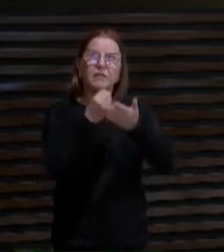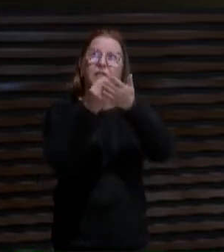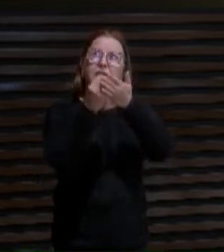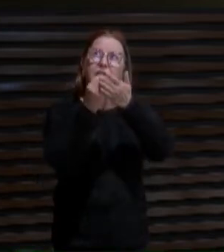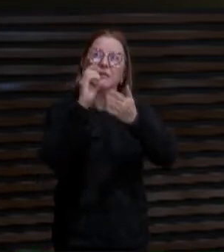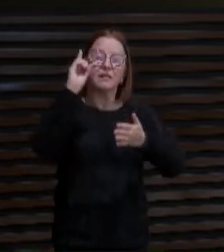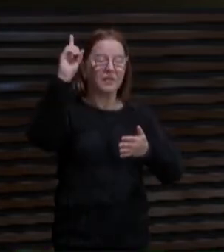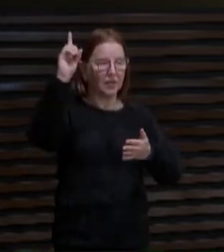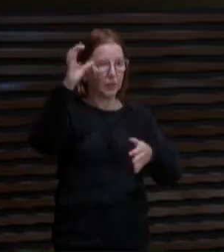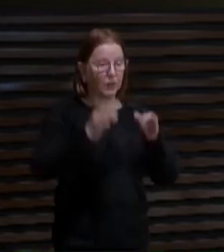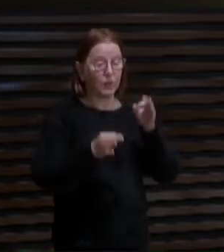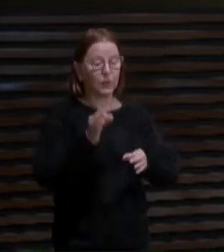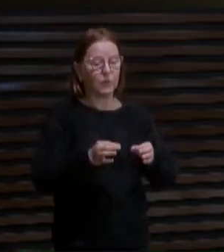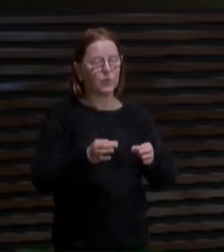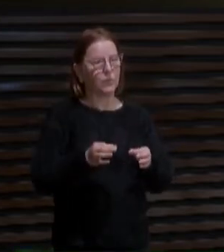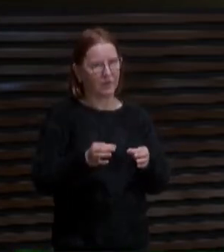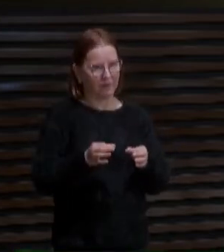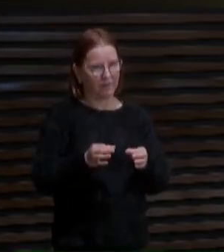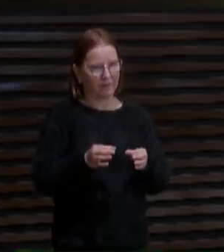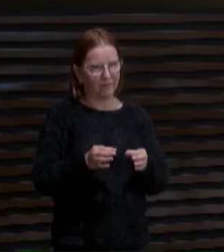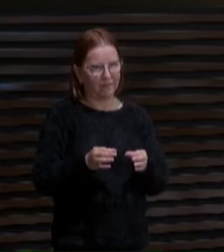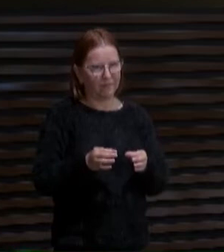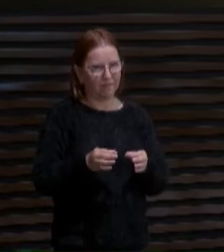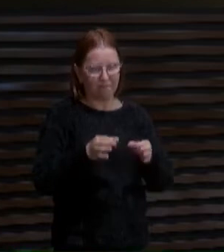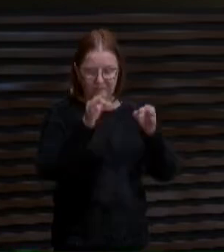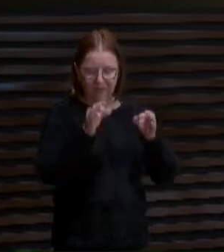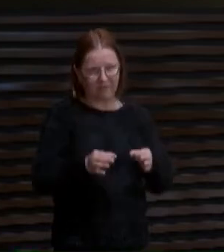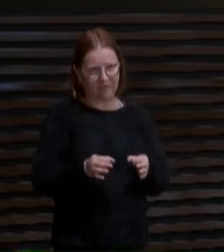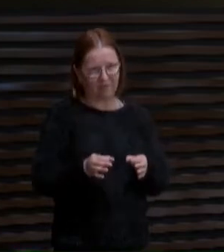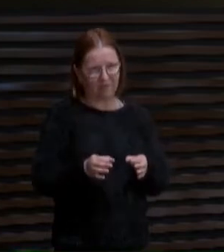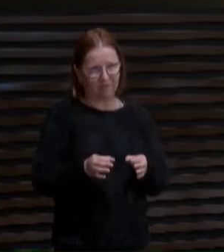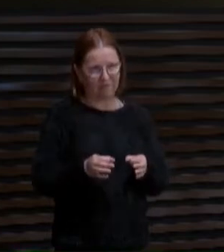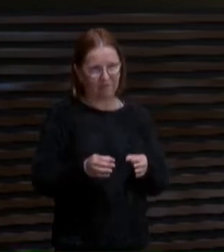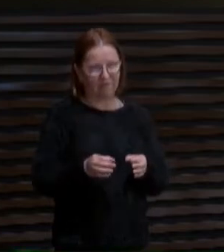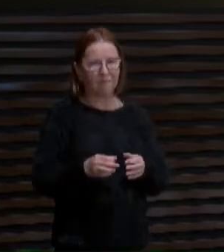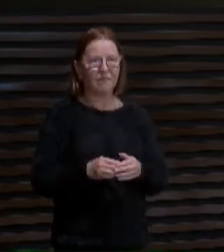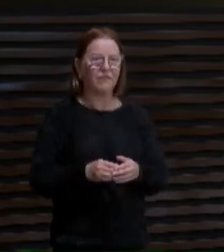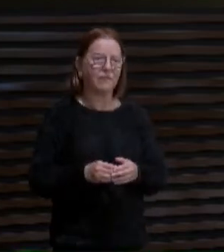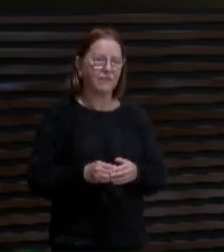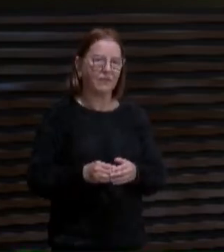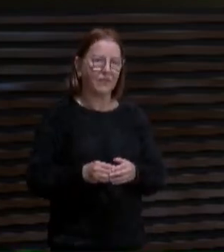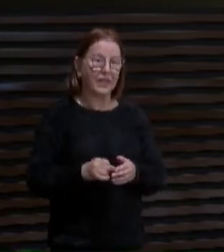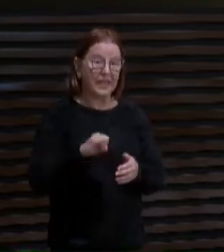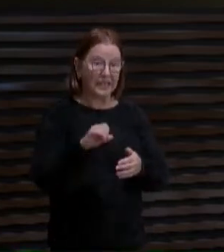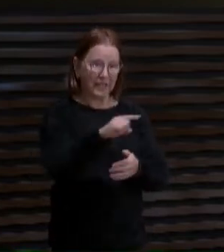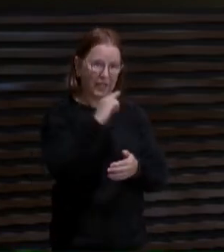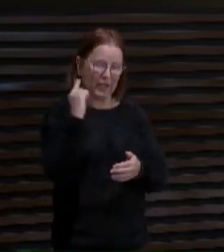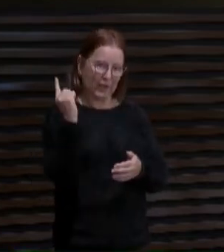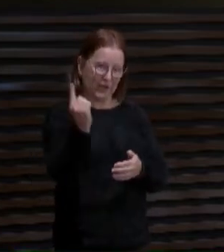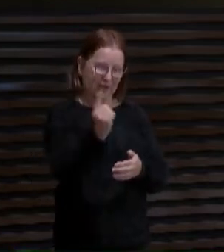é assim que Jesus reagir dessa maneira quando nós passamos